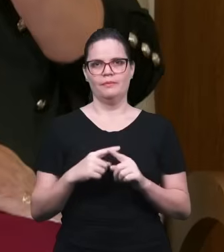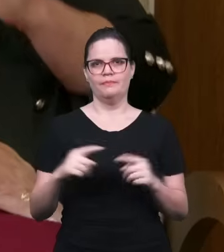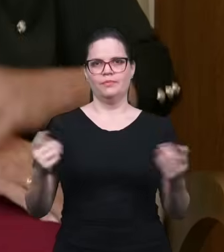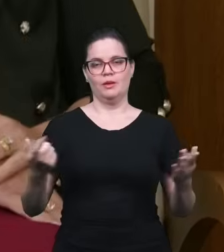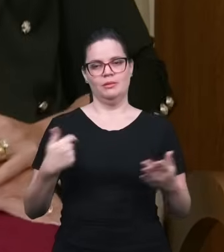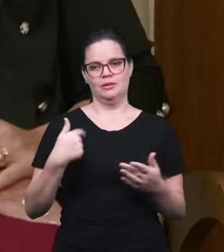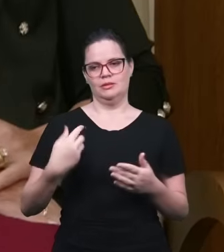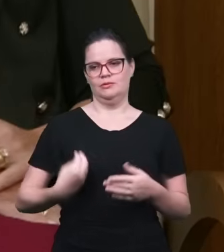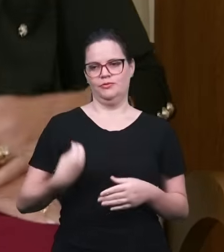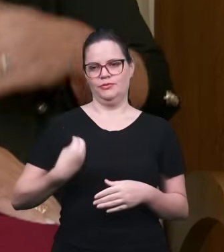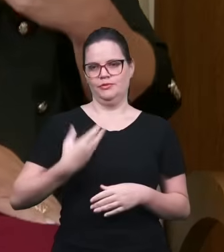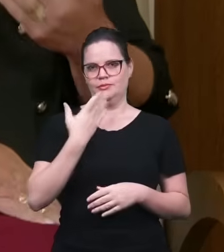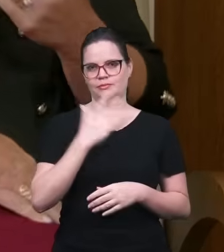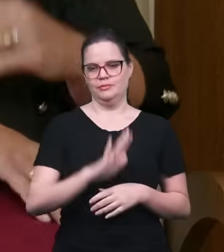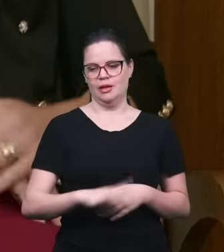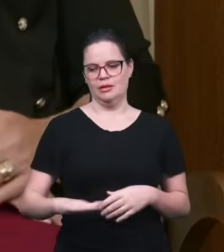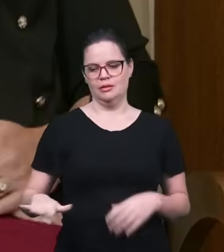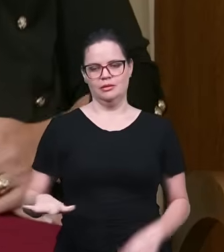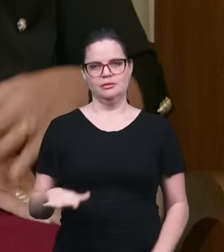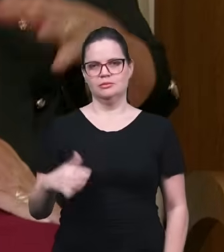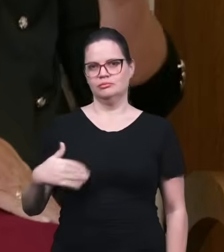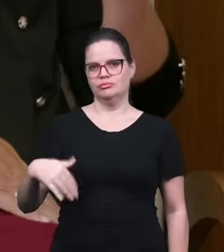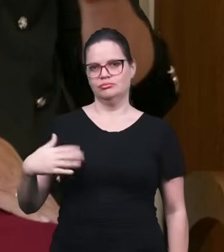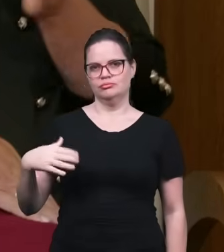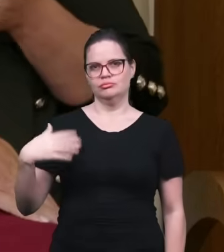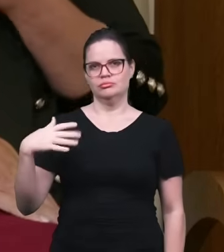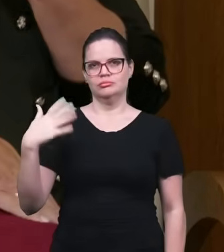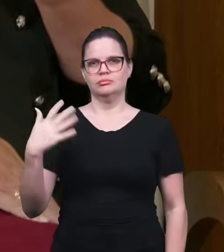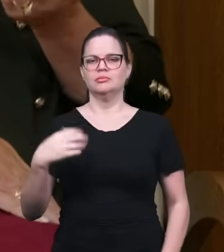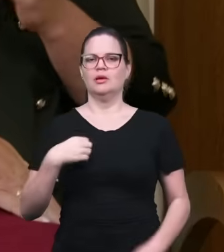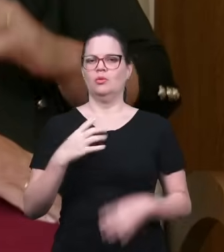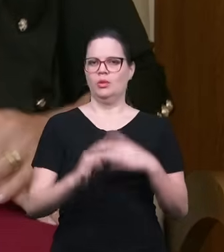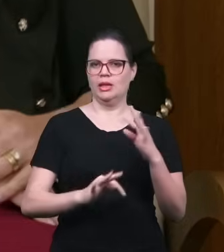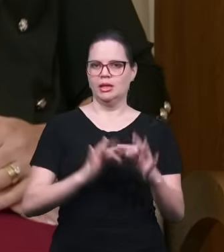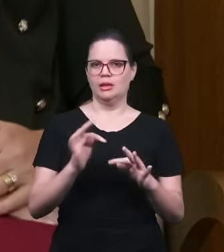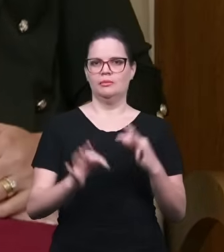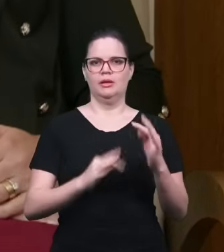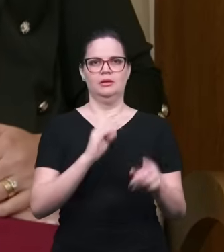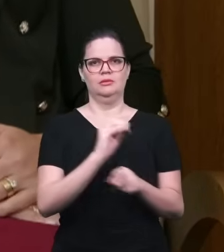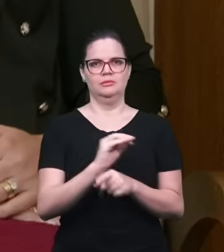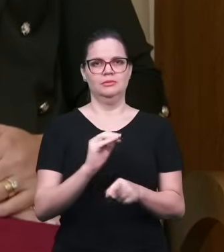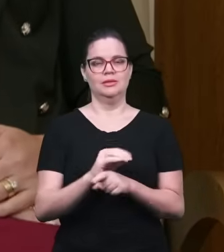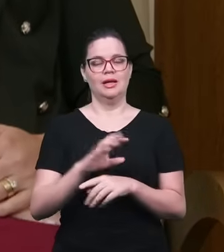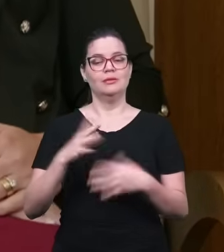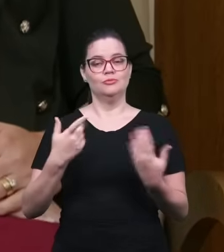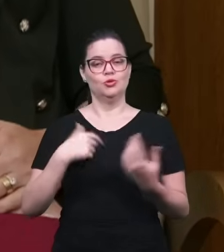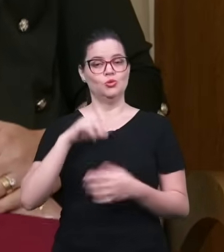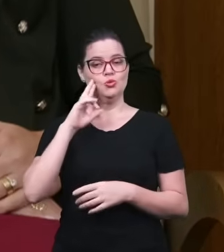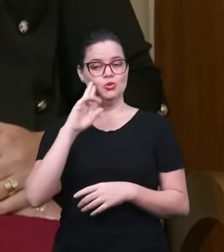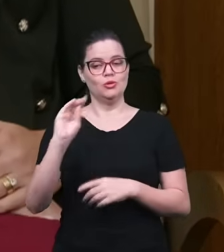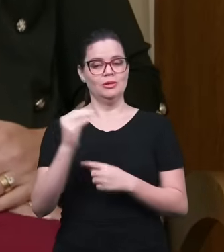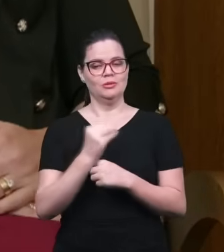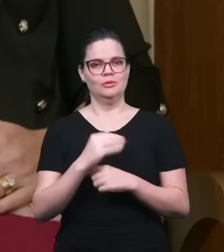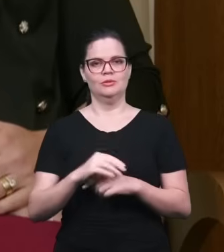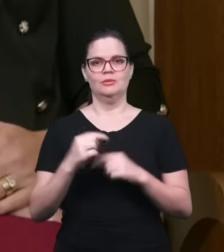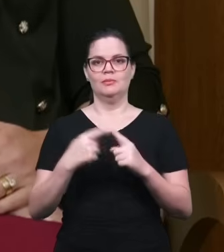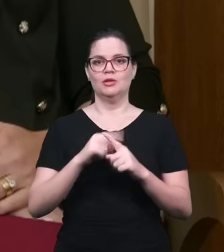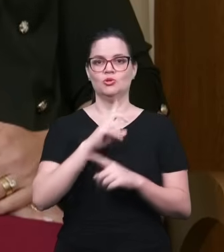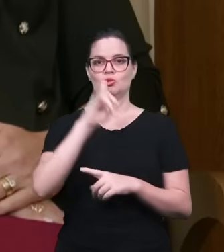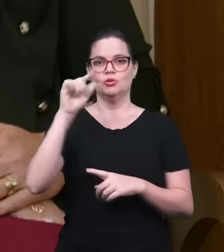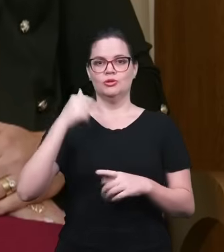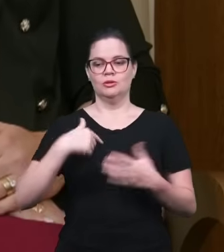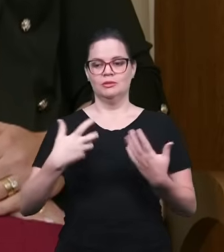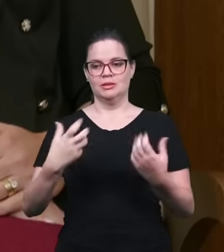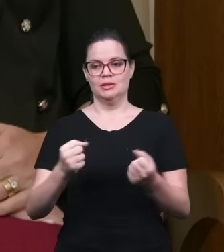eu passei a minha infância toda sendo tratada, o Senhor me sustentou. E quando eu cheguei na presença do